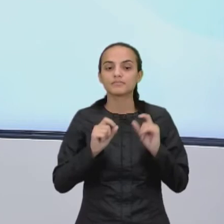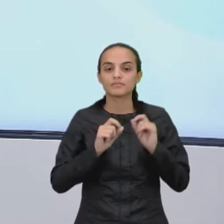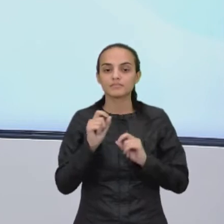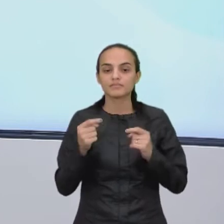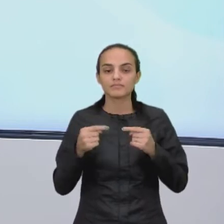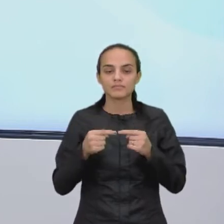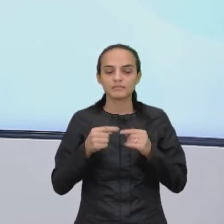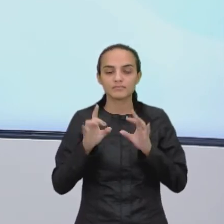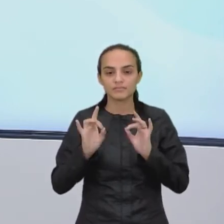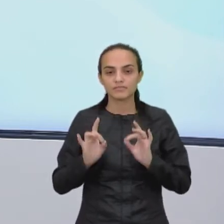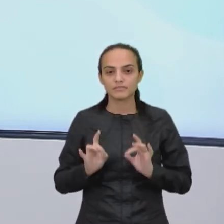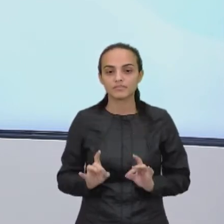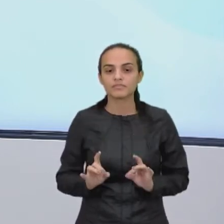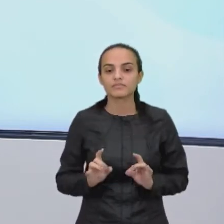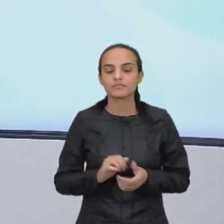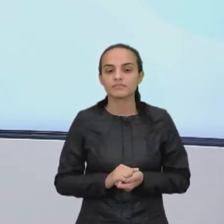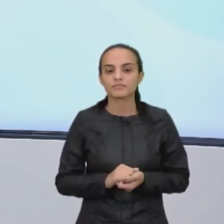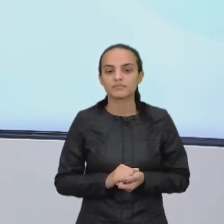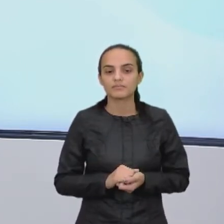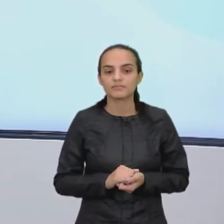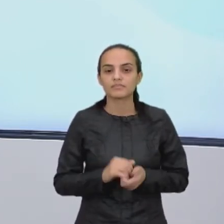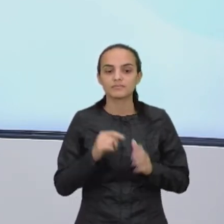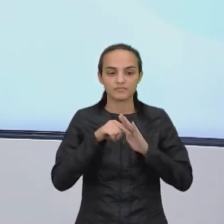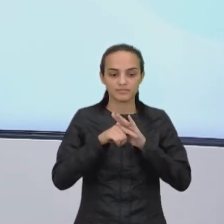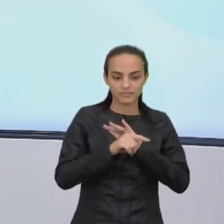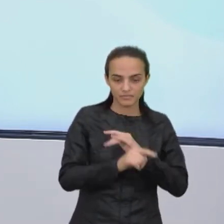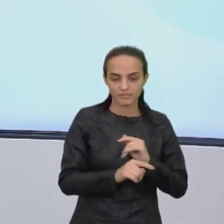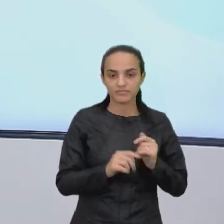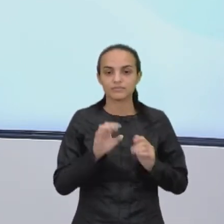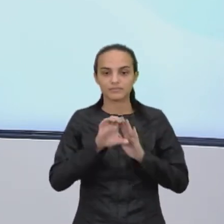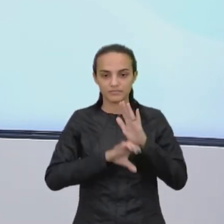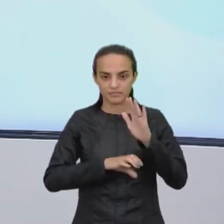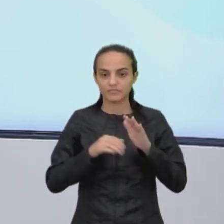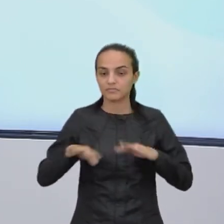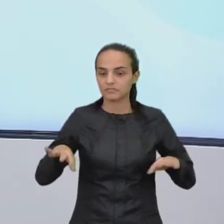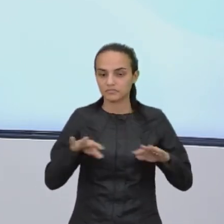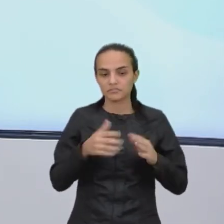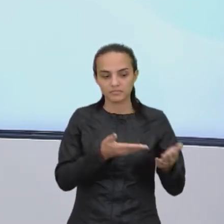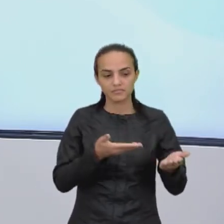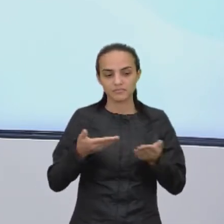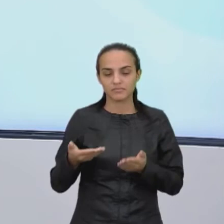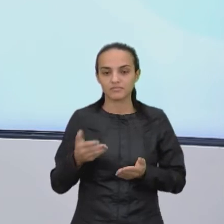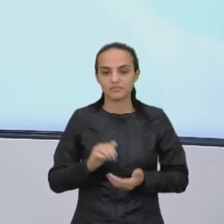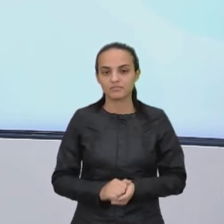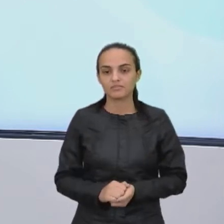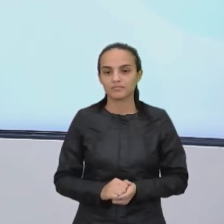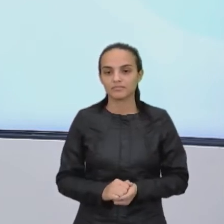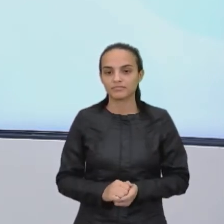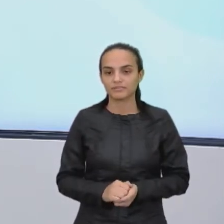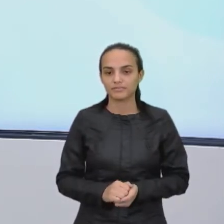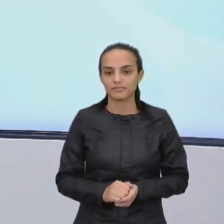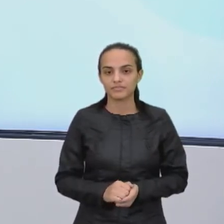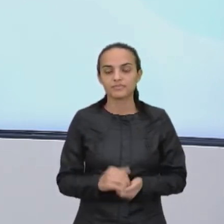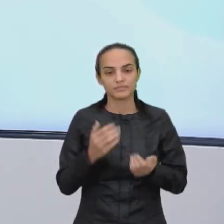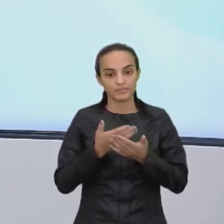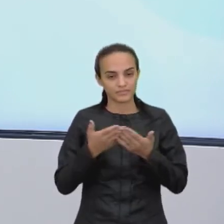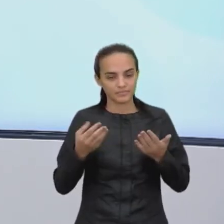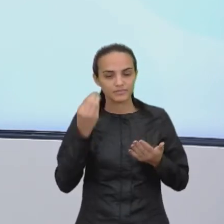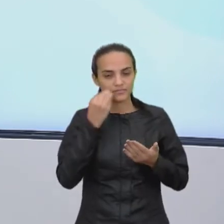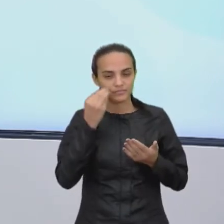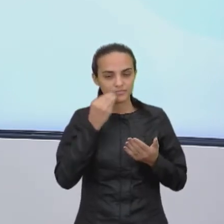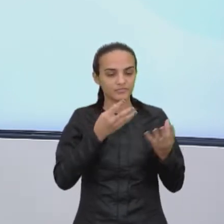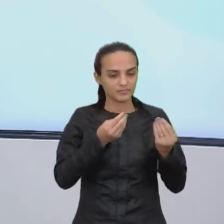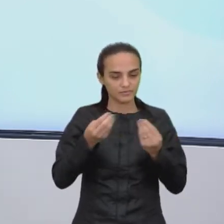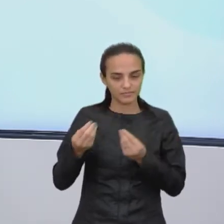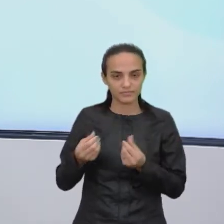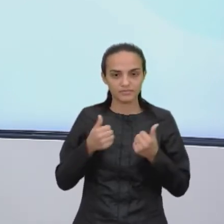voltado especificamente aí para o nosso aprofundamento curricular. Sejam todos muito bem-vindos, a gente espera que vocês aproveitem muito